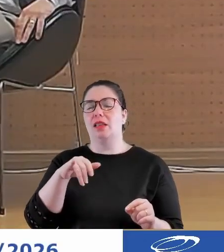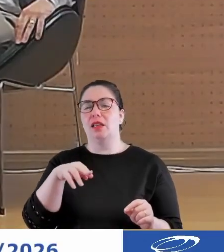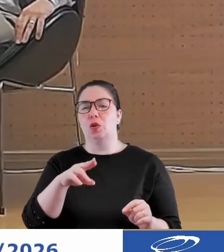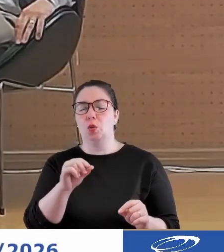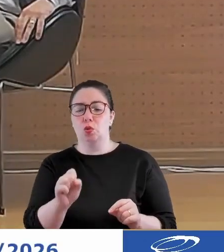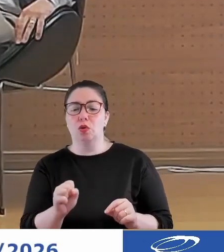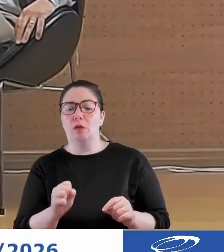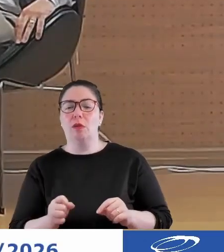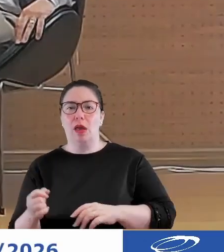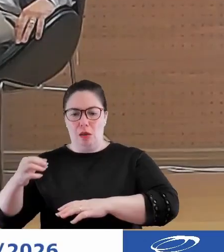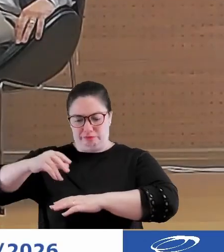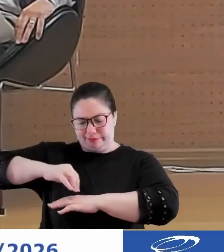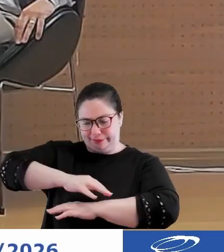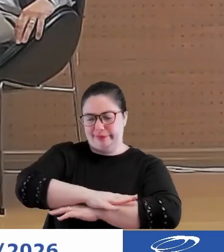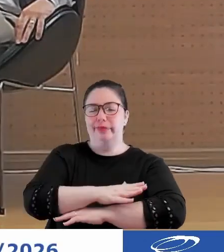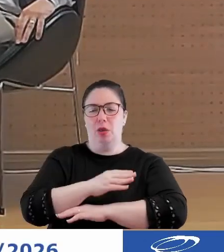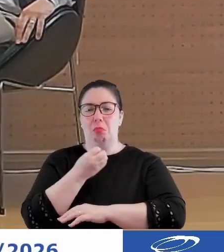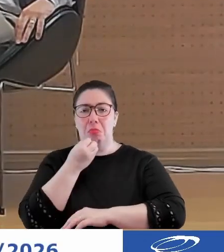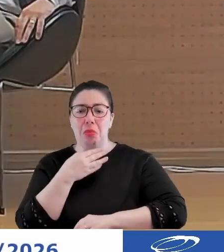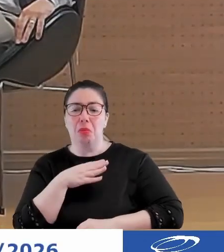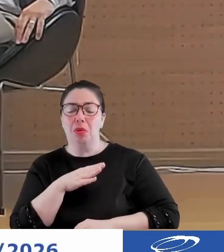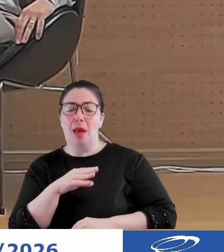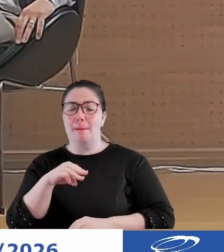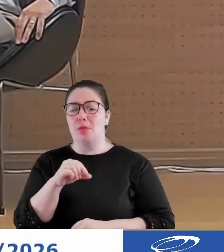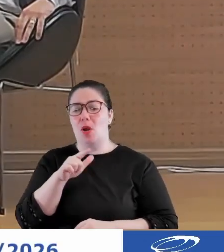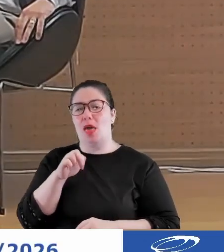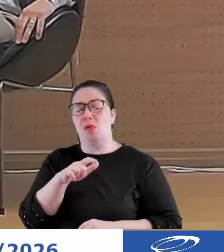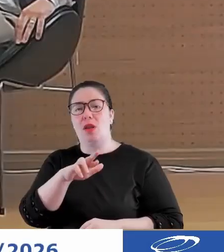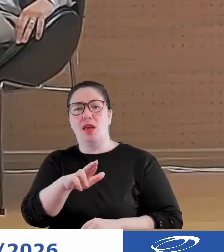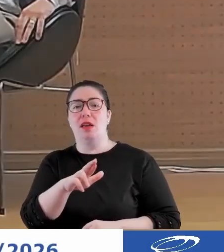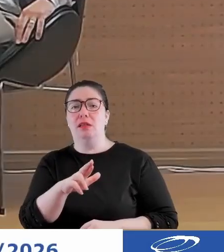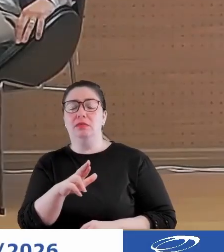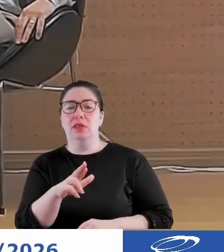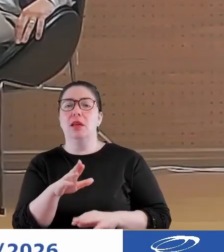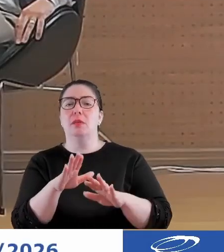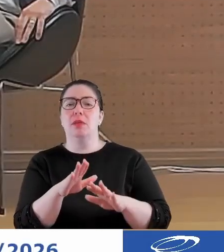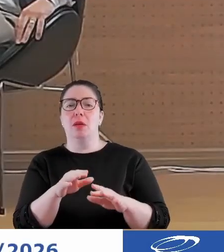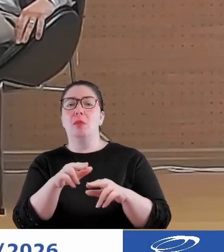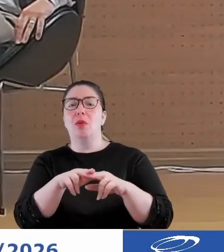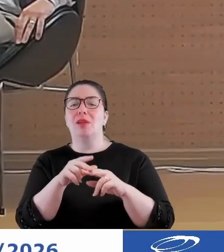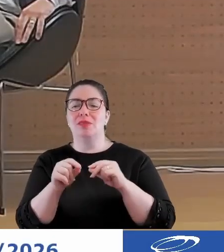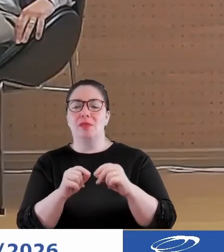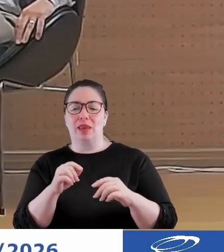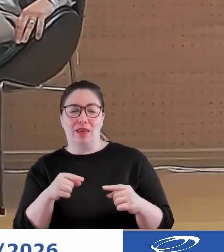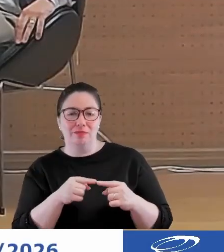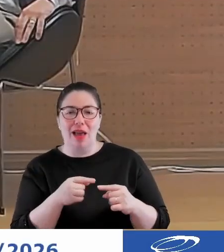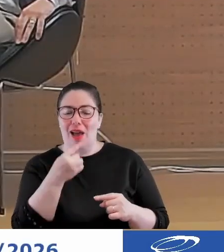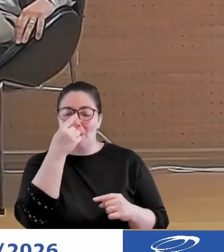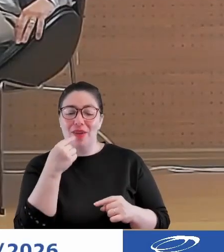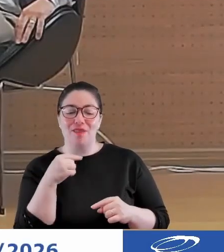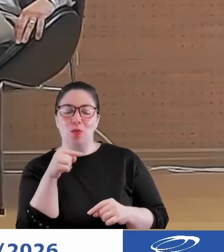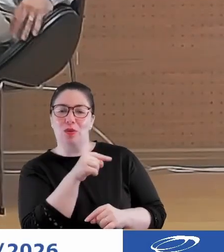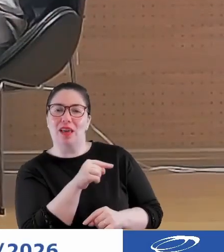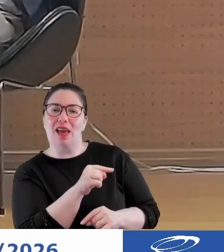célula, da molécula, e pelo perfil de ligação proteica, que não é tão alto, então os beta-lactâmicos conseguem